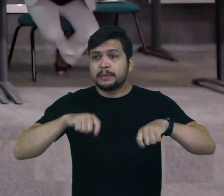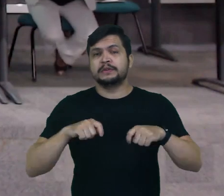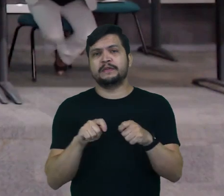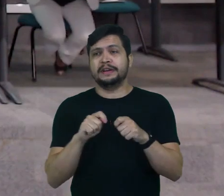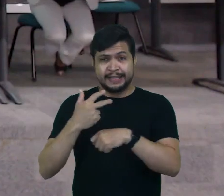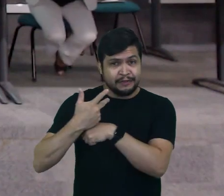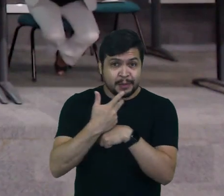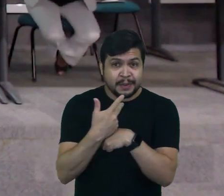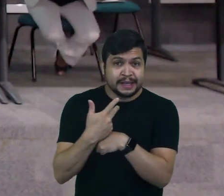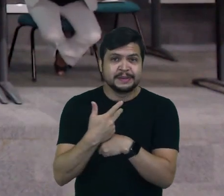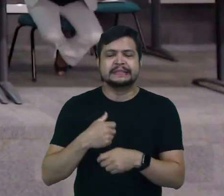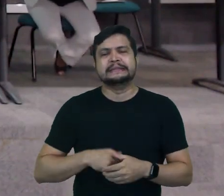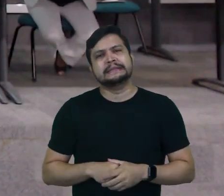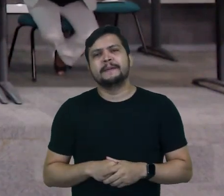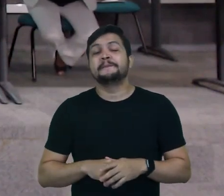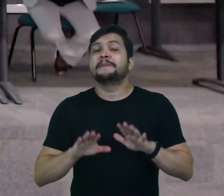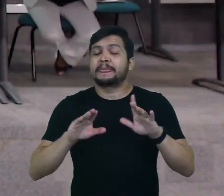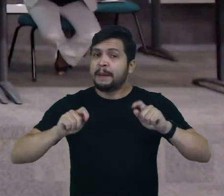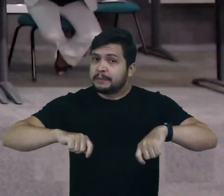É possível fazer.